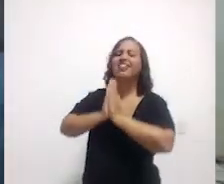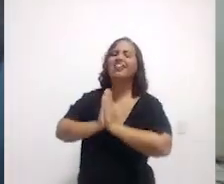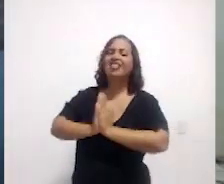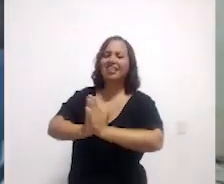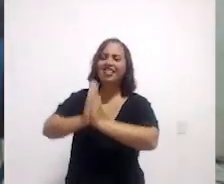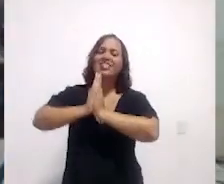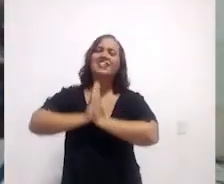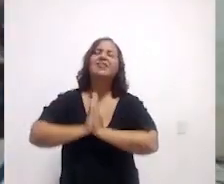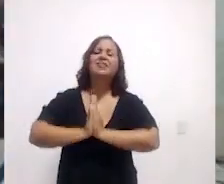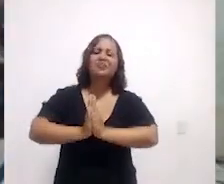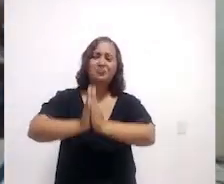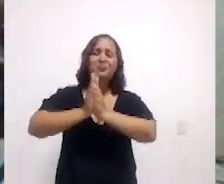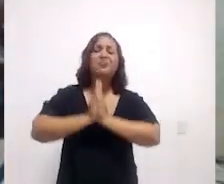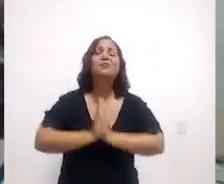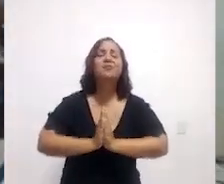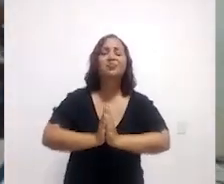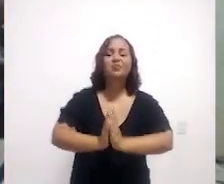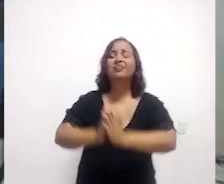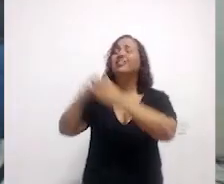Jesus.